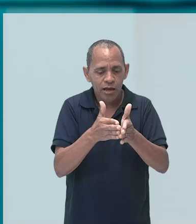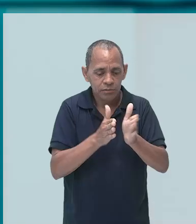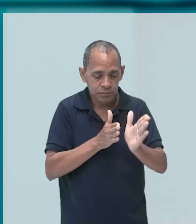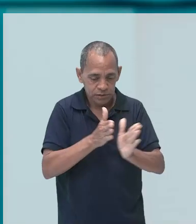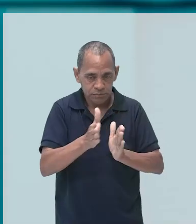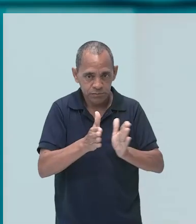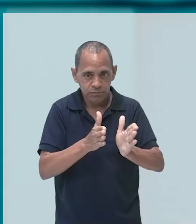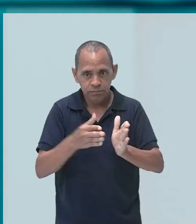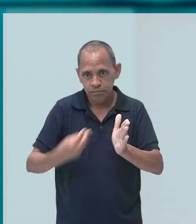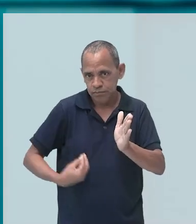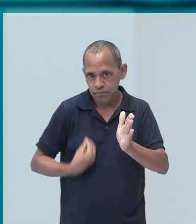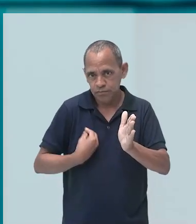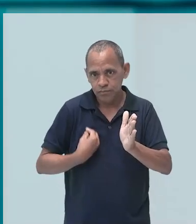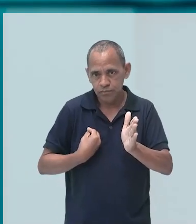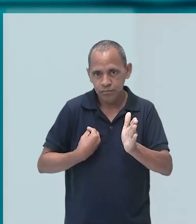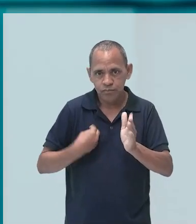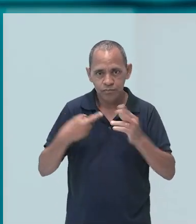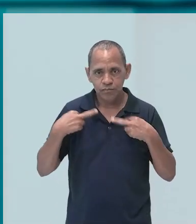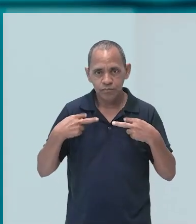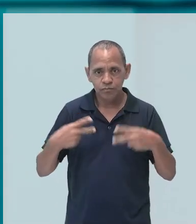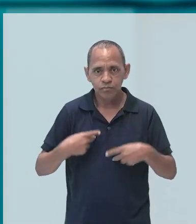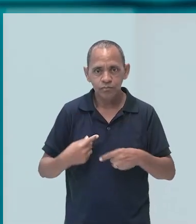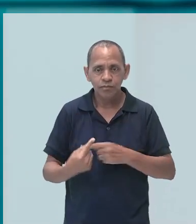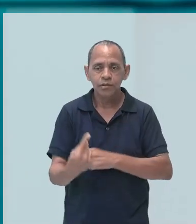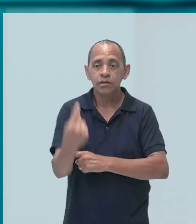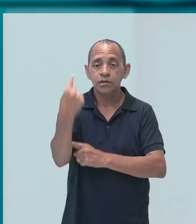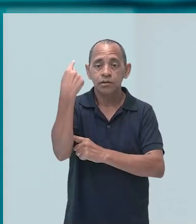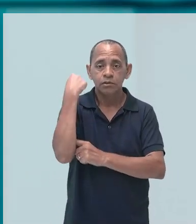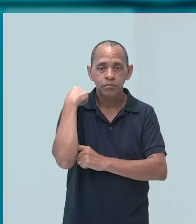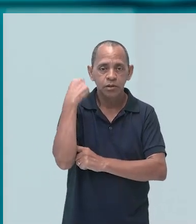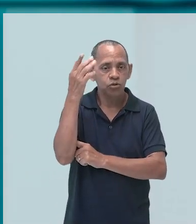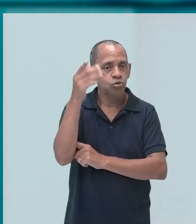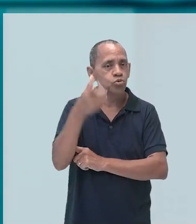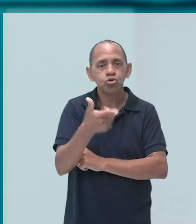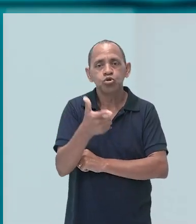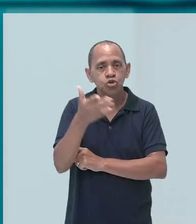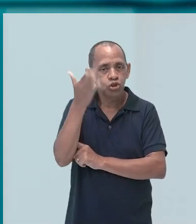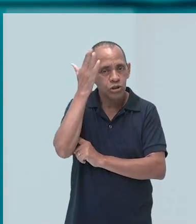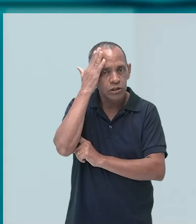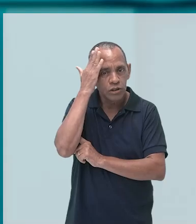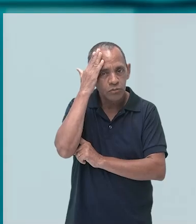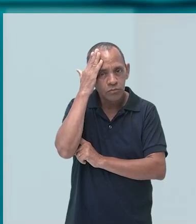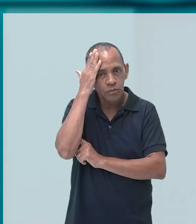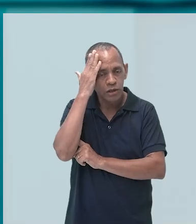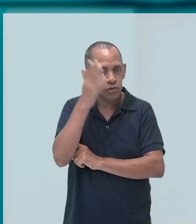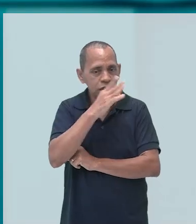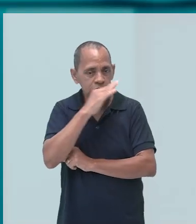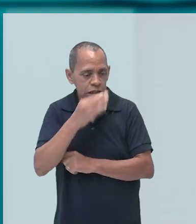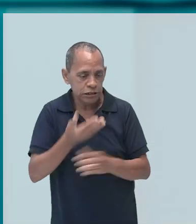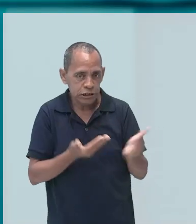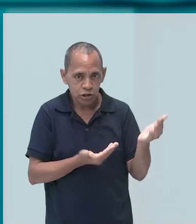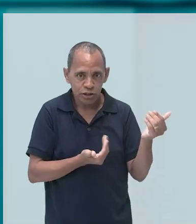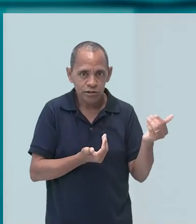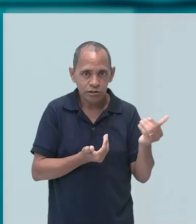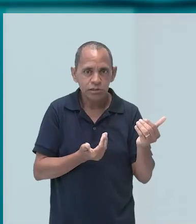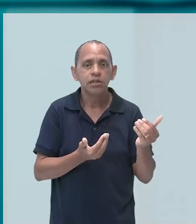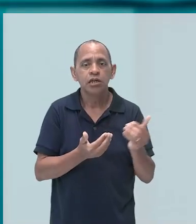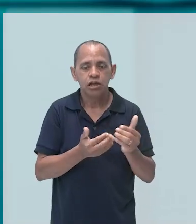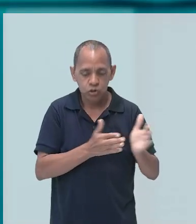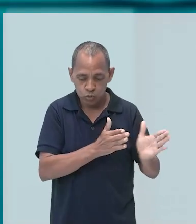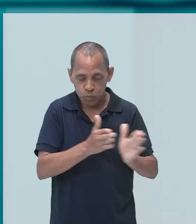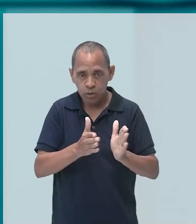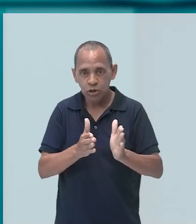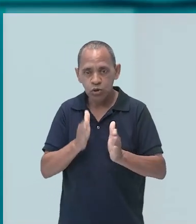essas fases especiais da vida, porque se há um tempo atrás não se entendia que ser criança e ser adolescente eram